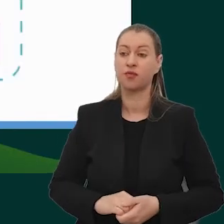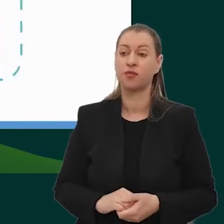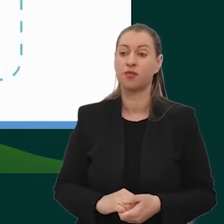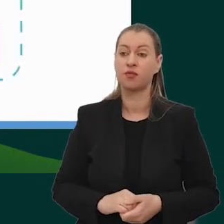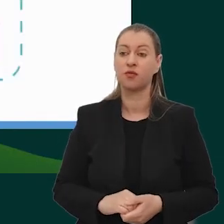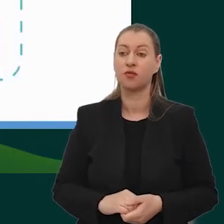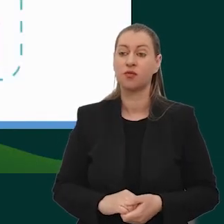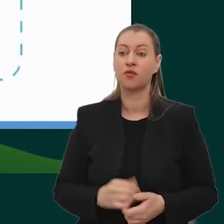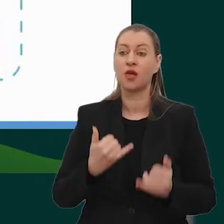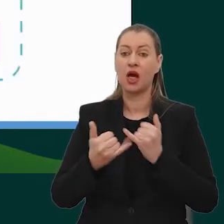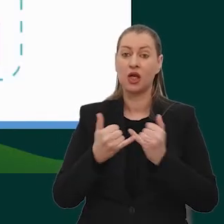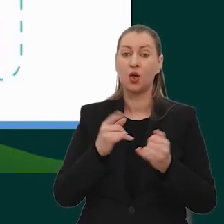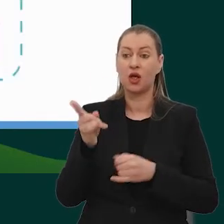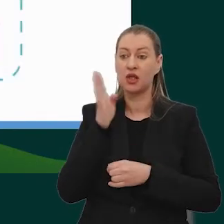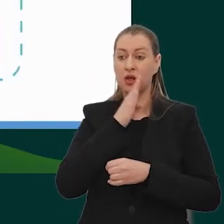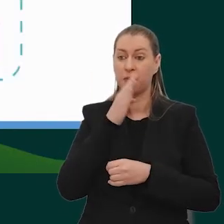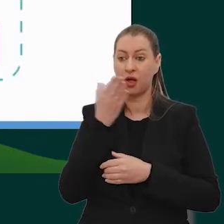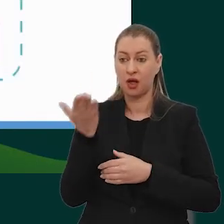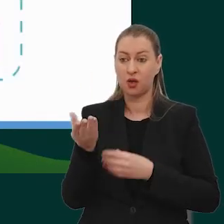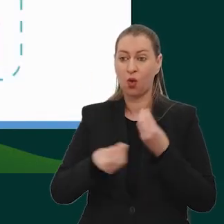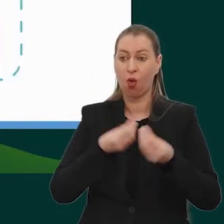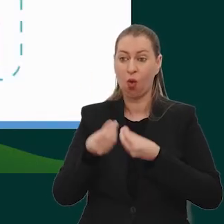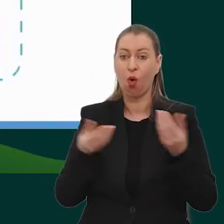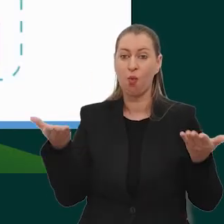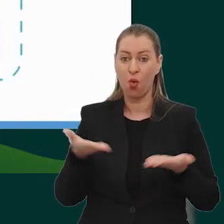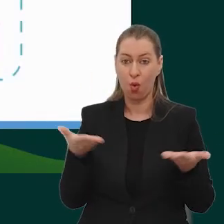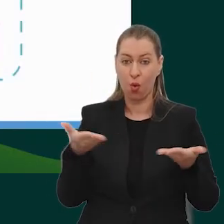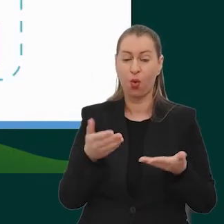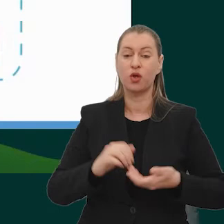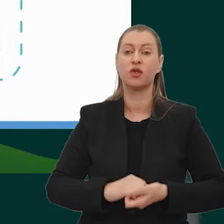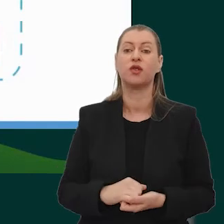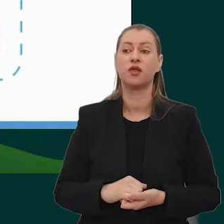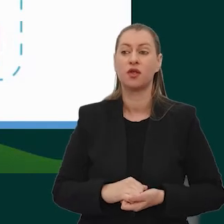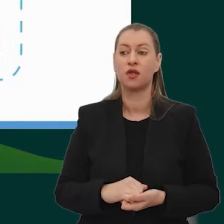E aqui um exemplo rápido de como está hoje.